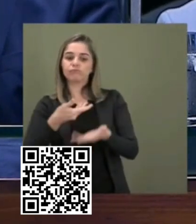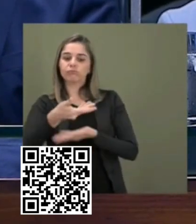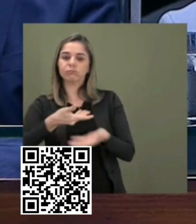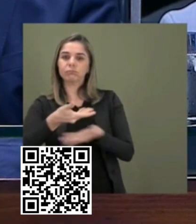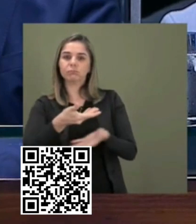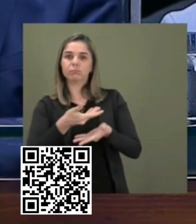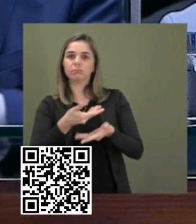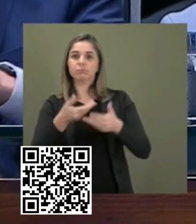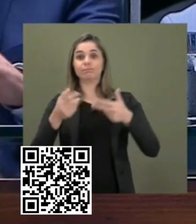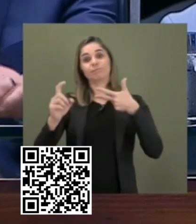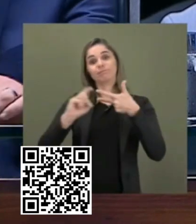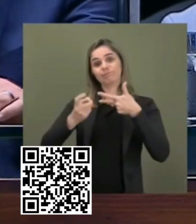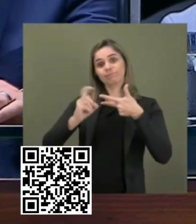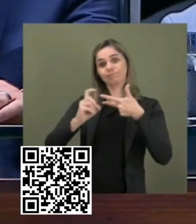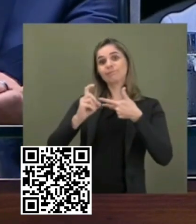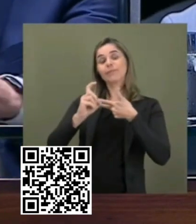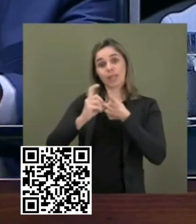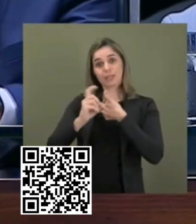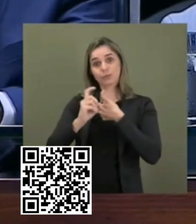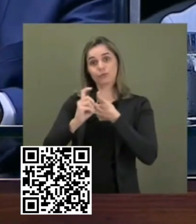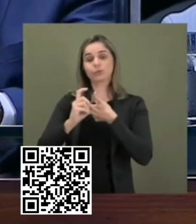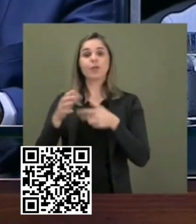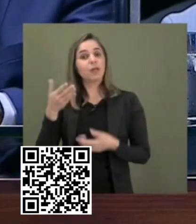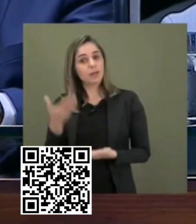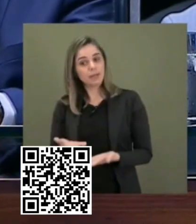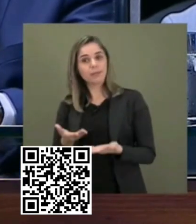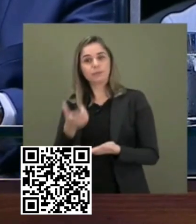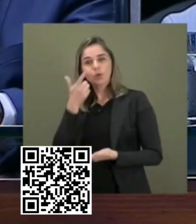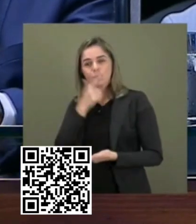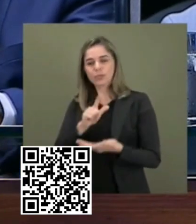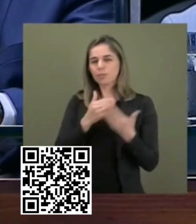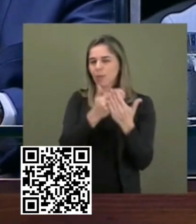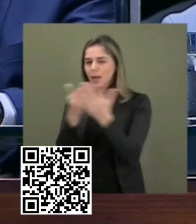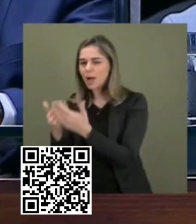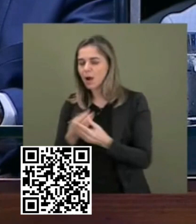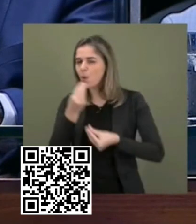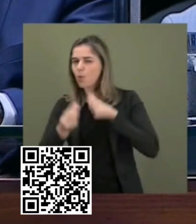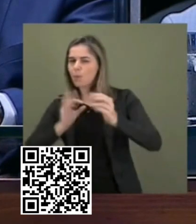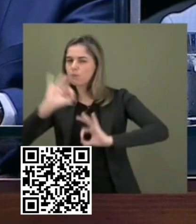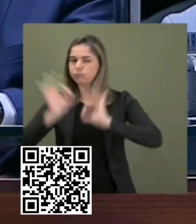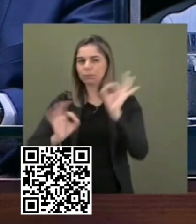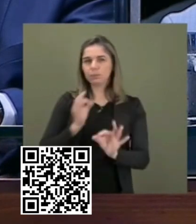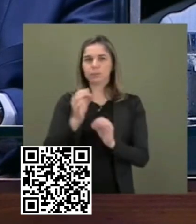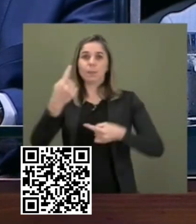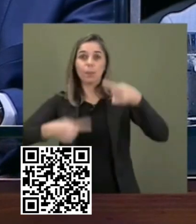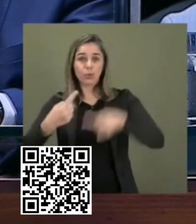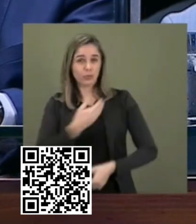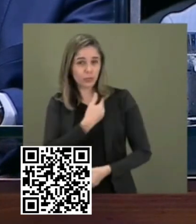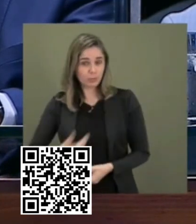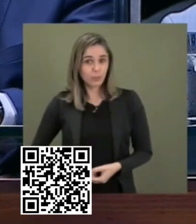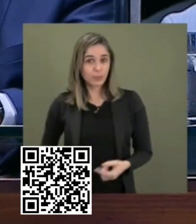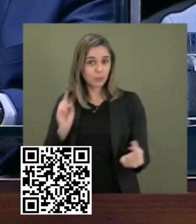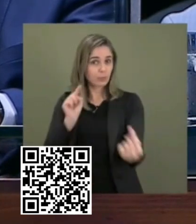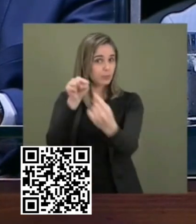que este possa elaborar com mais acerto e precisão políticas públicas